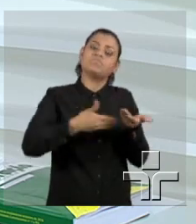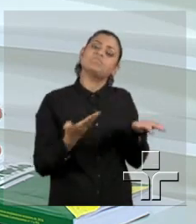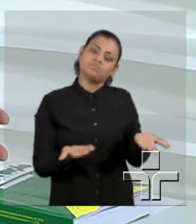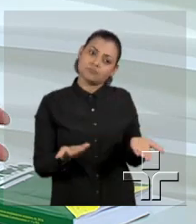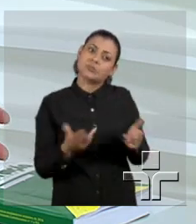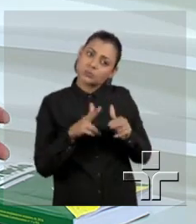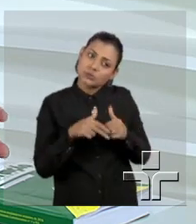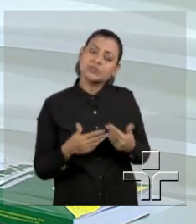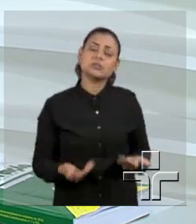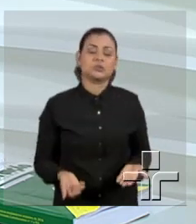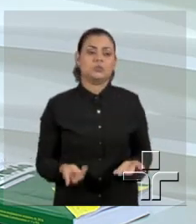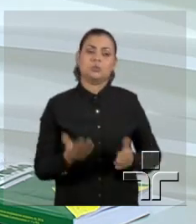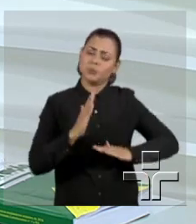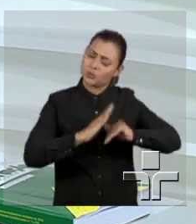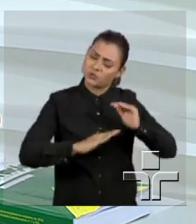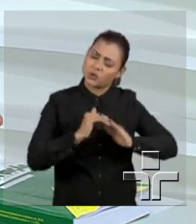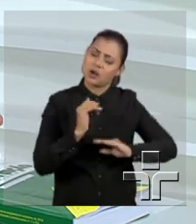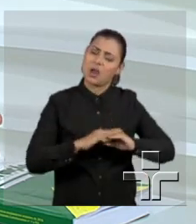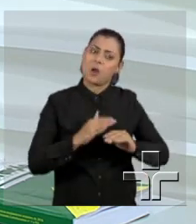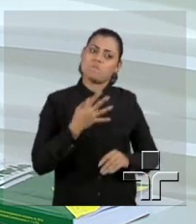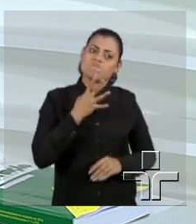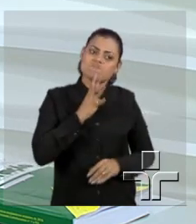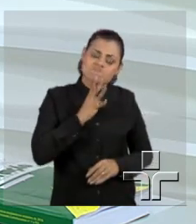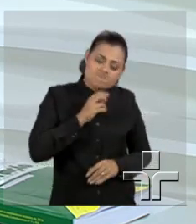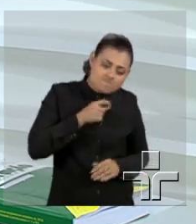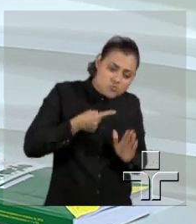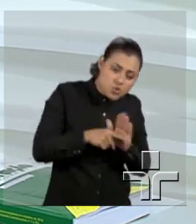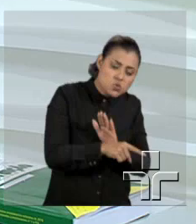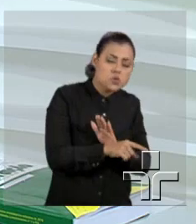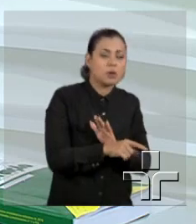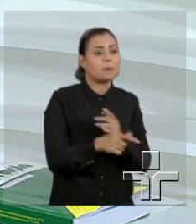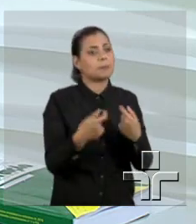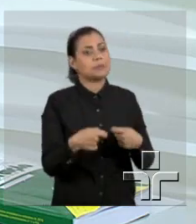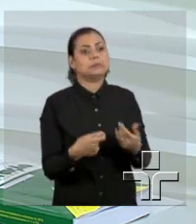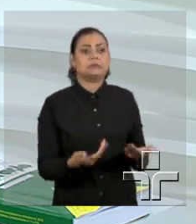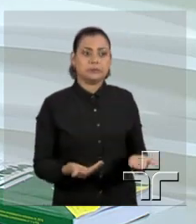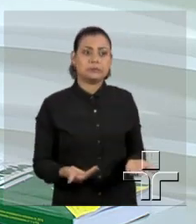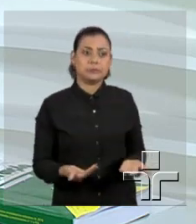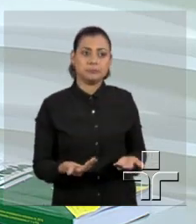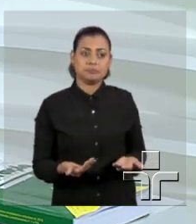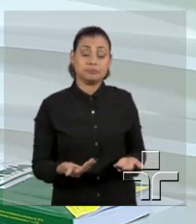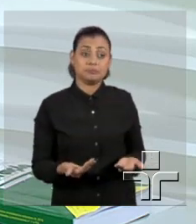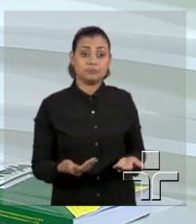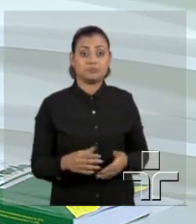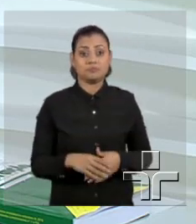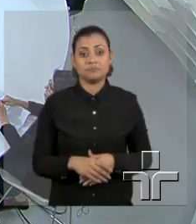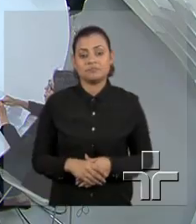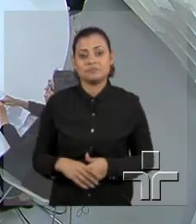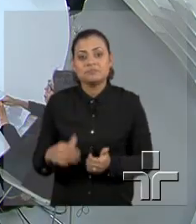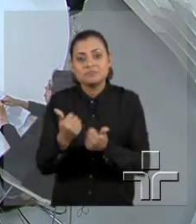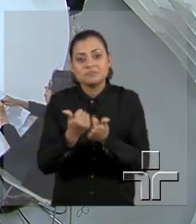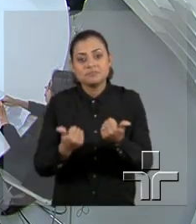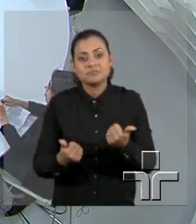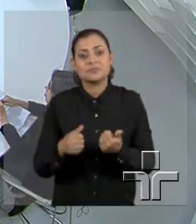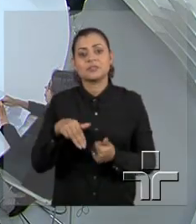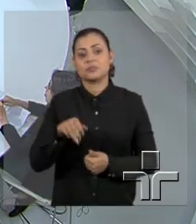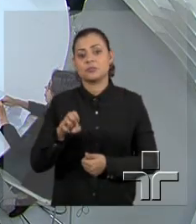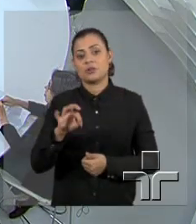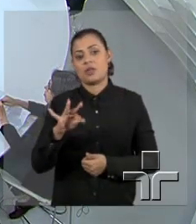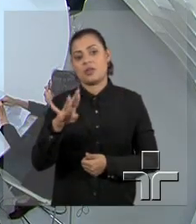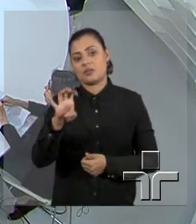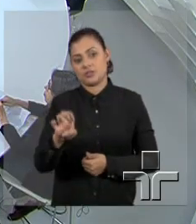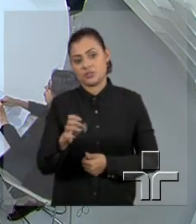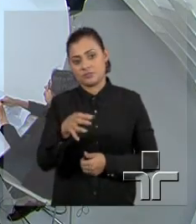notável é o expoente, não é? O primus inter pares é o que se destaca. Ministro, agora o Mui Laerte tem uma pergunta